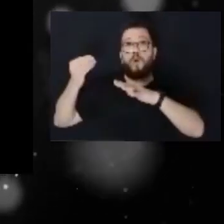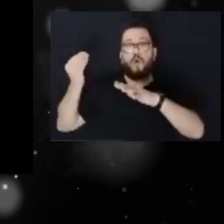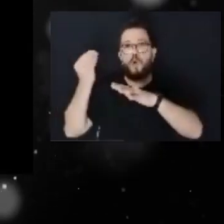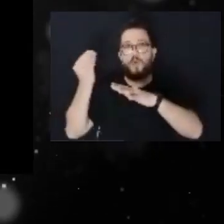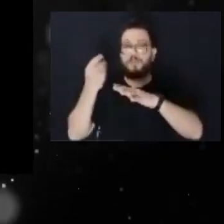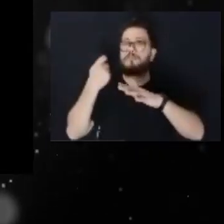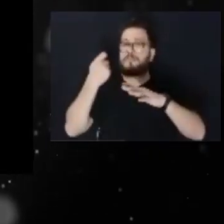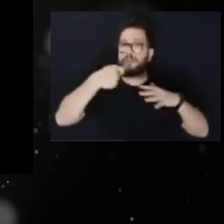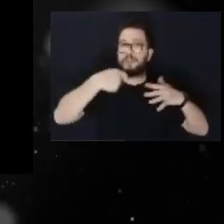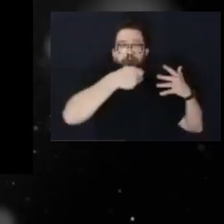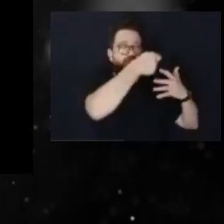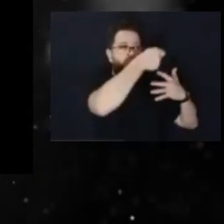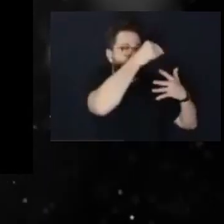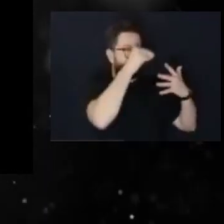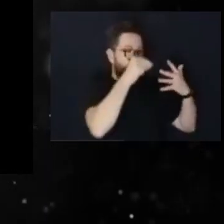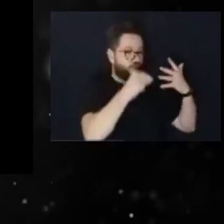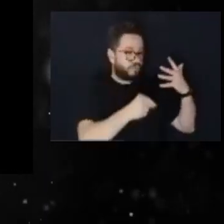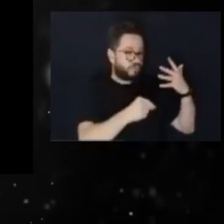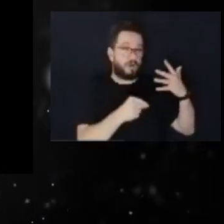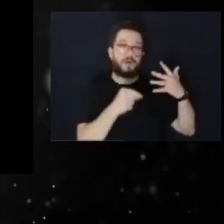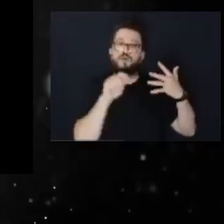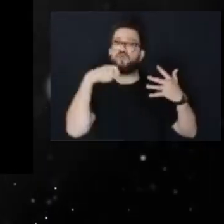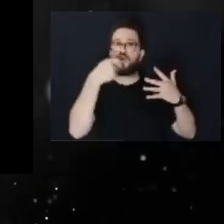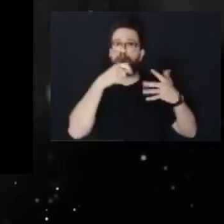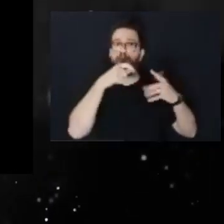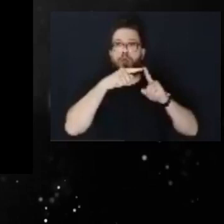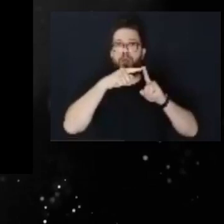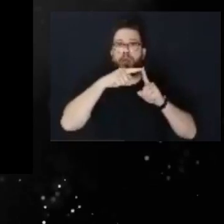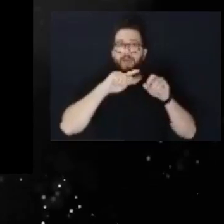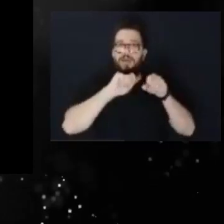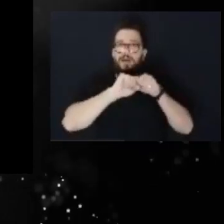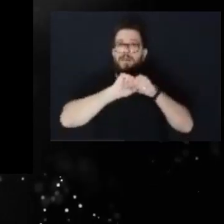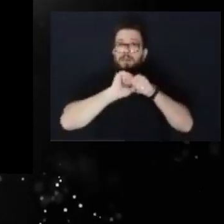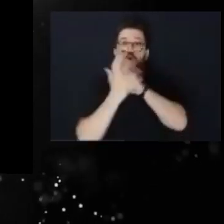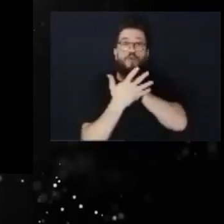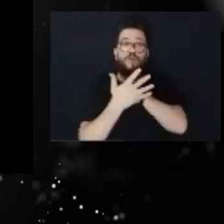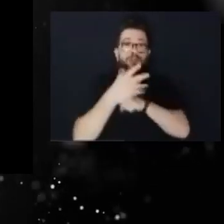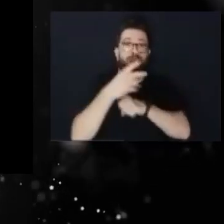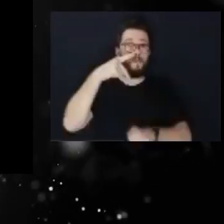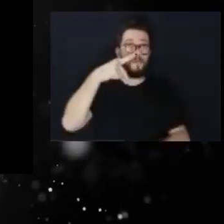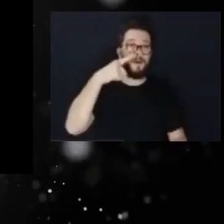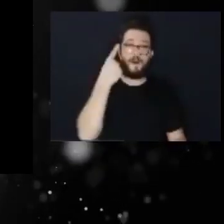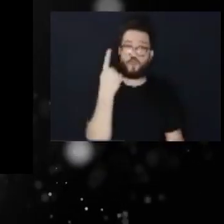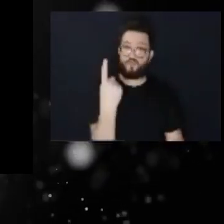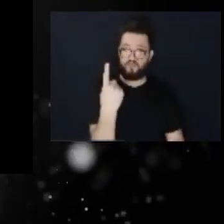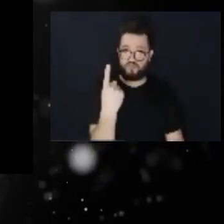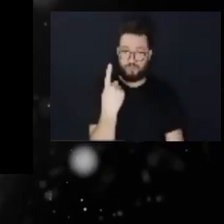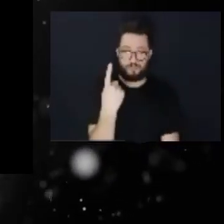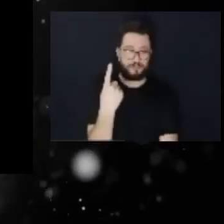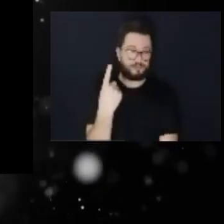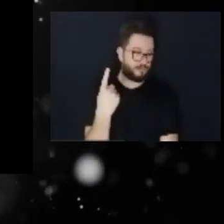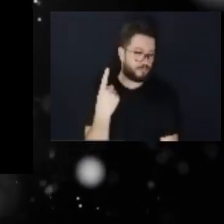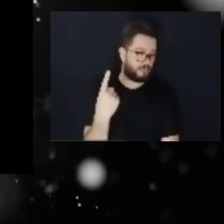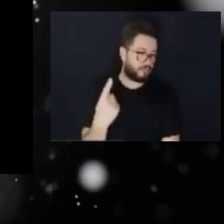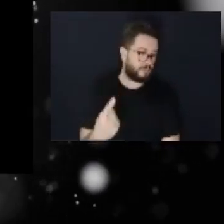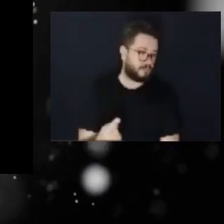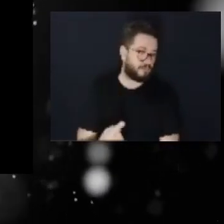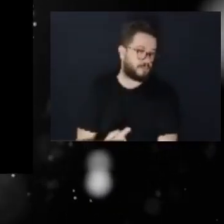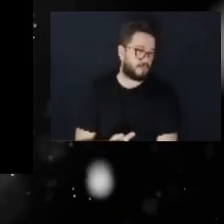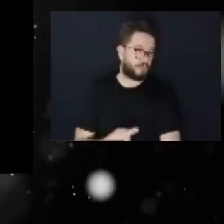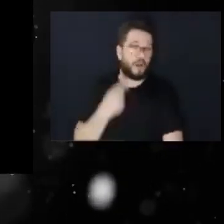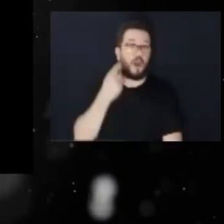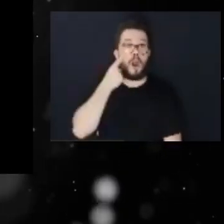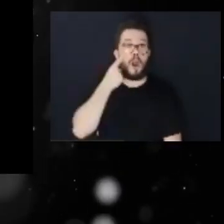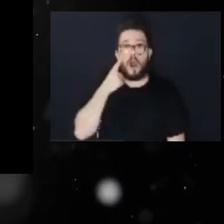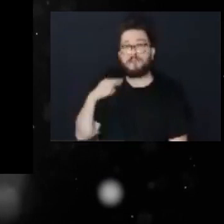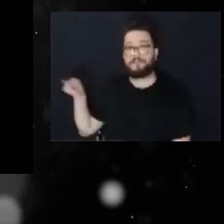elas, o surgimento da variante P1. Isso é um gráfico que mostra a pandemia em Manaus. Então, essas proporções